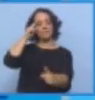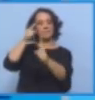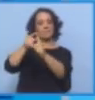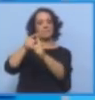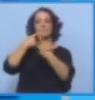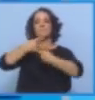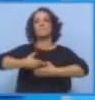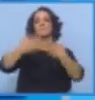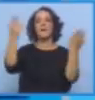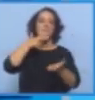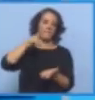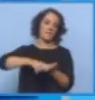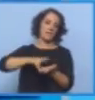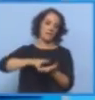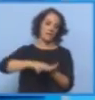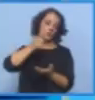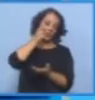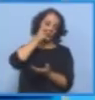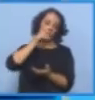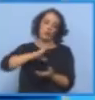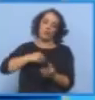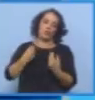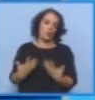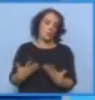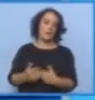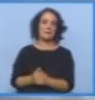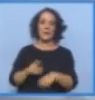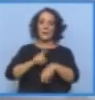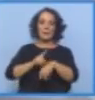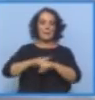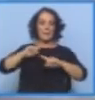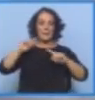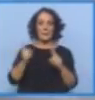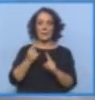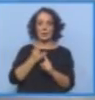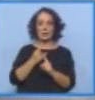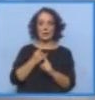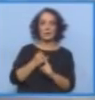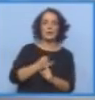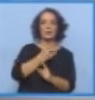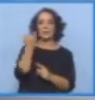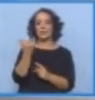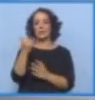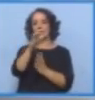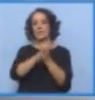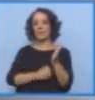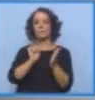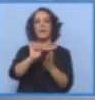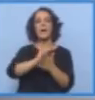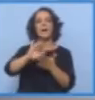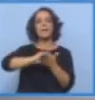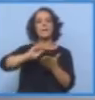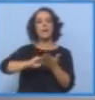anunciar a verdade do Evangelho aos homens e ao mundo de hoje. Já temos muito pouco tempo para o texto da segunda leitura, da Carta de